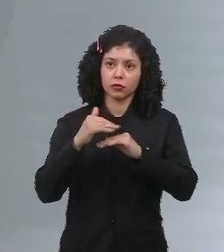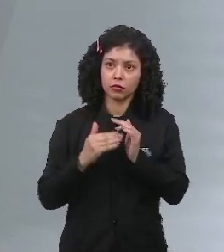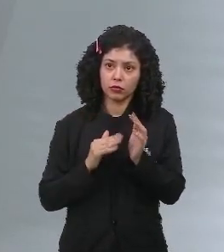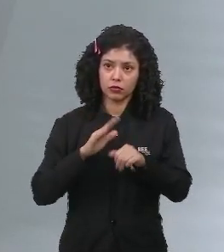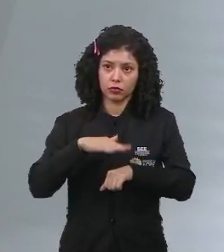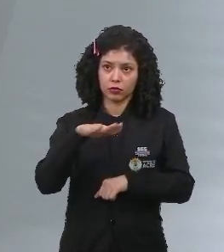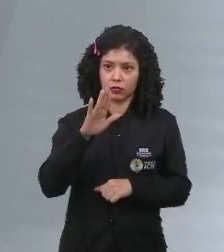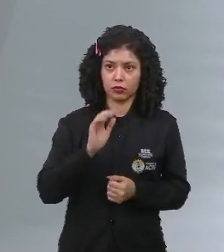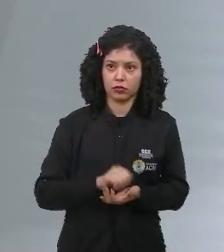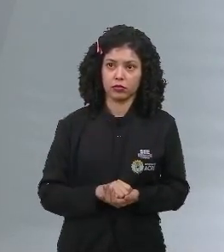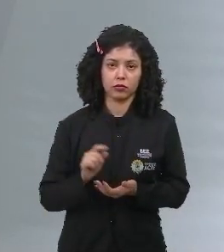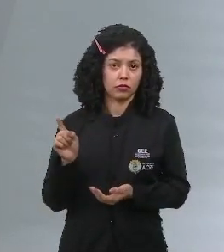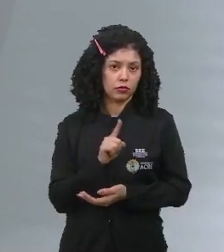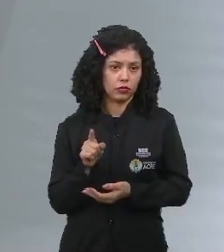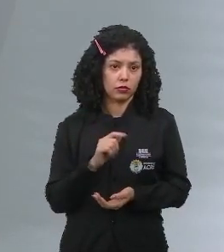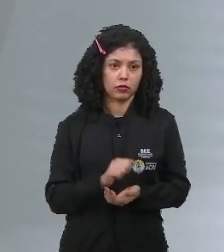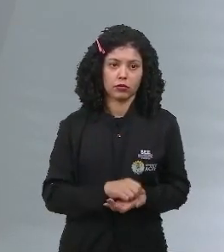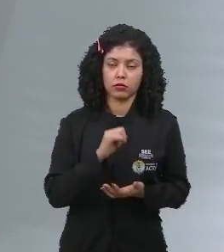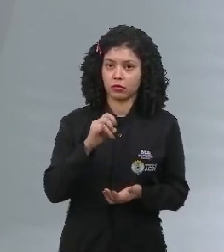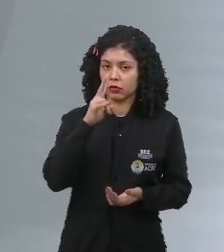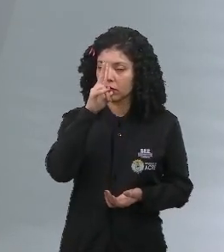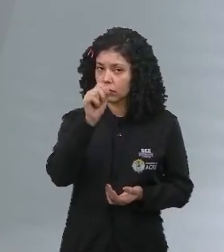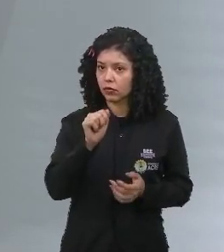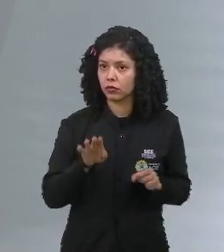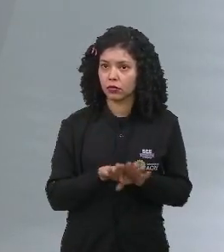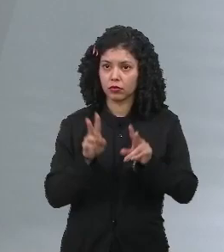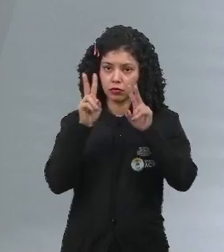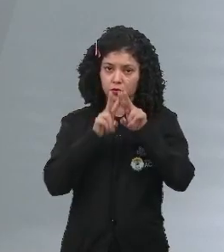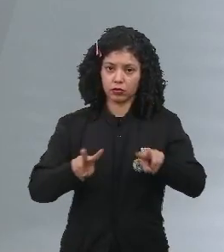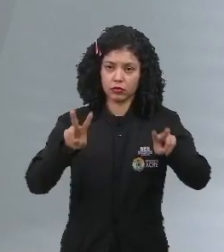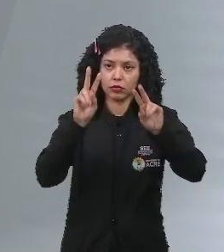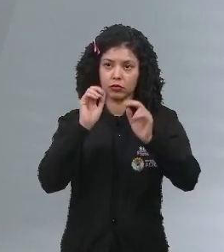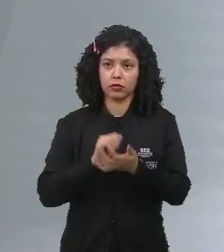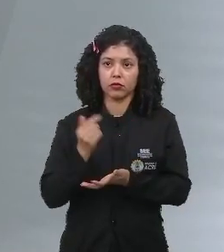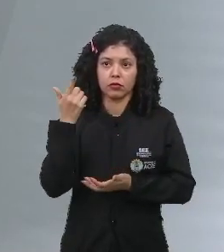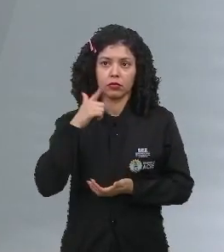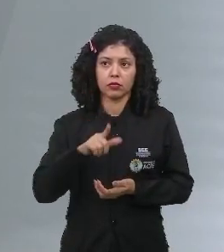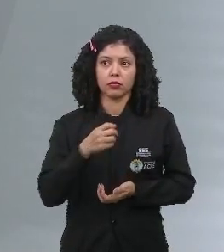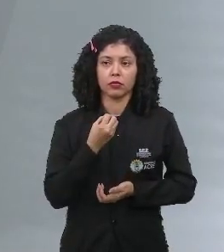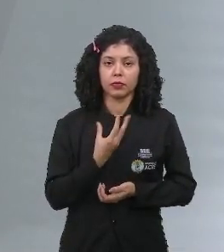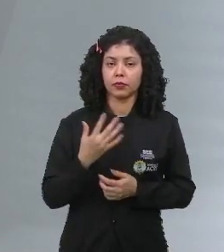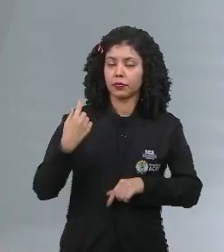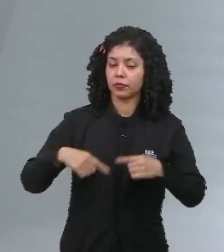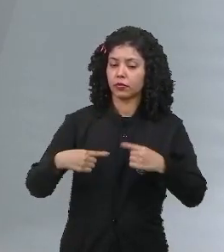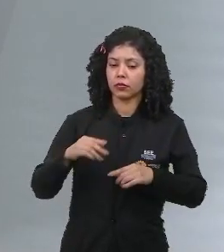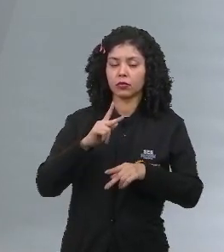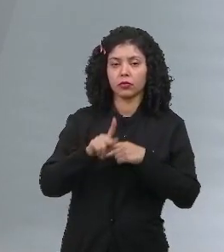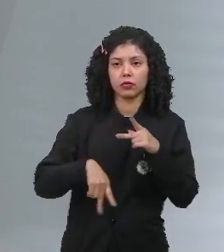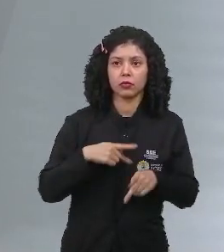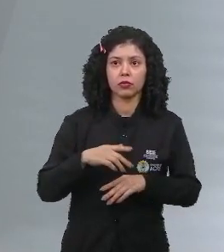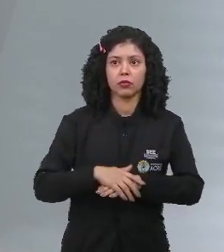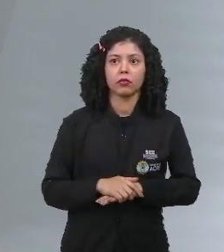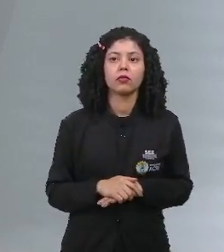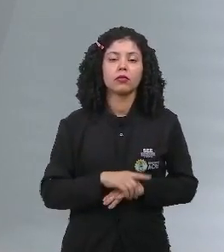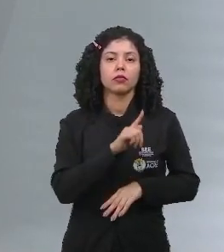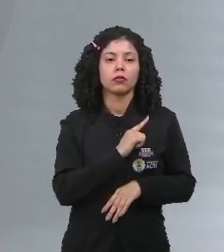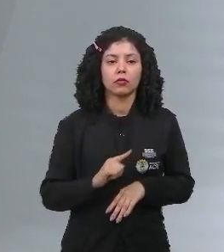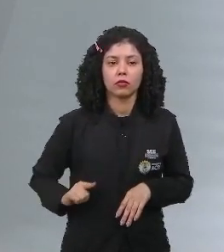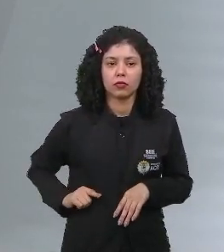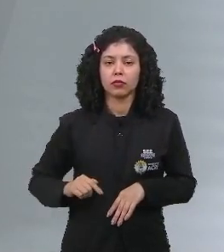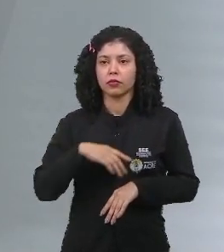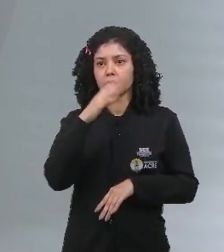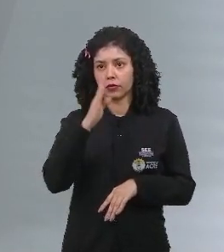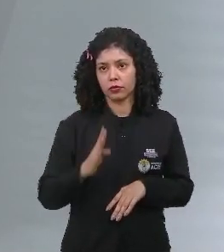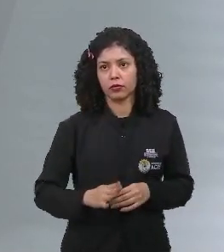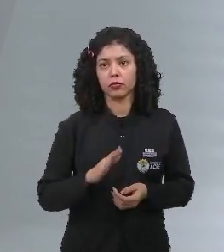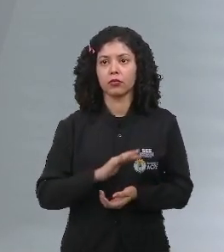mais alguma coisa não se o poder ele Visa principalmente garantir o bem político do povo vamos supor que um governante